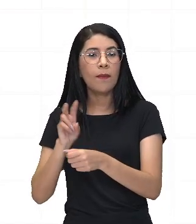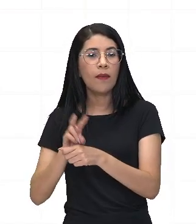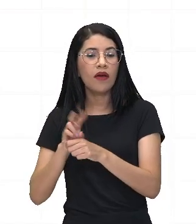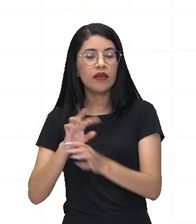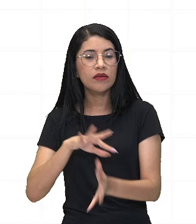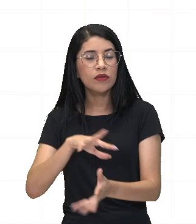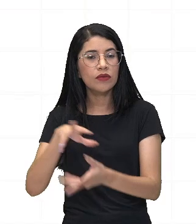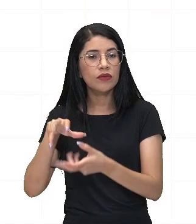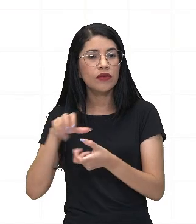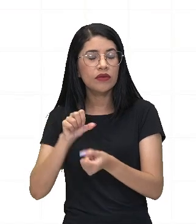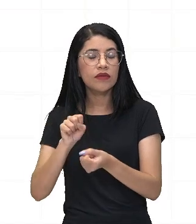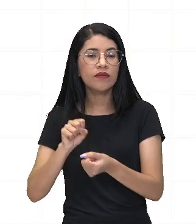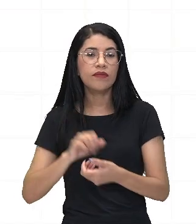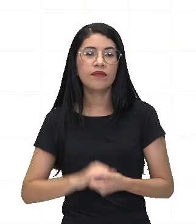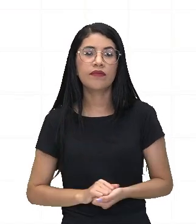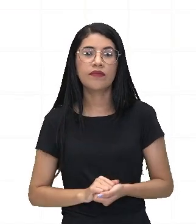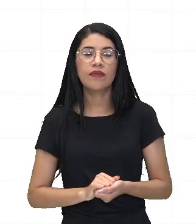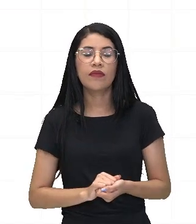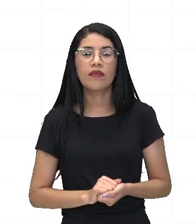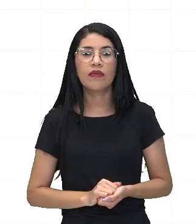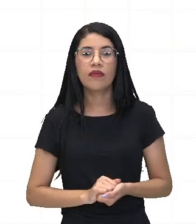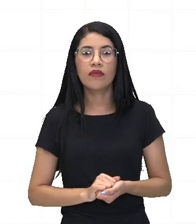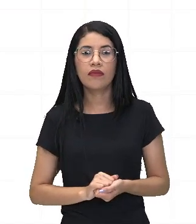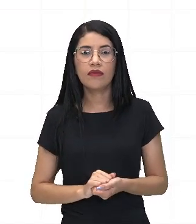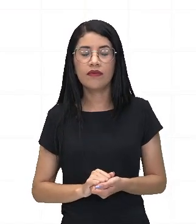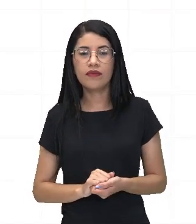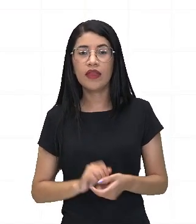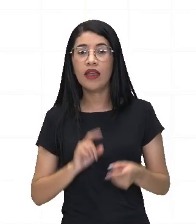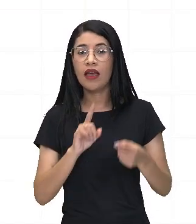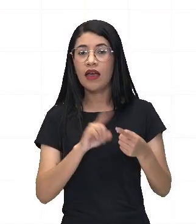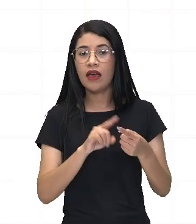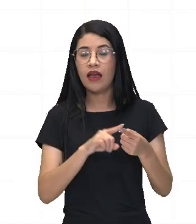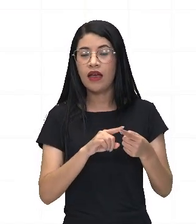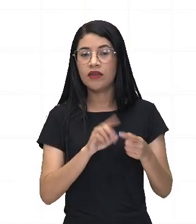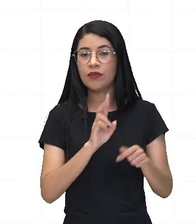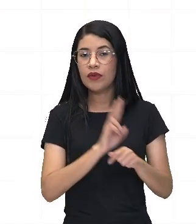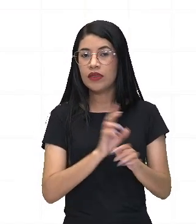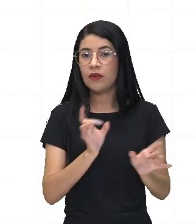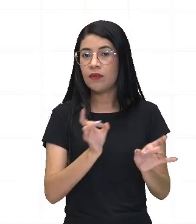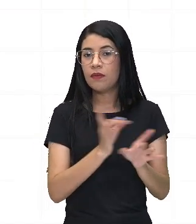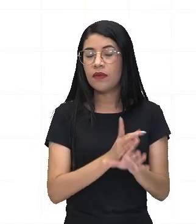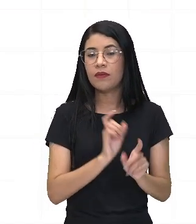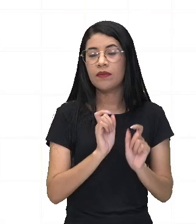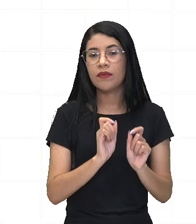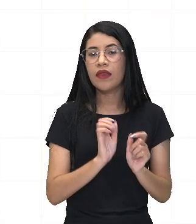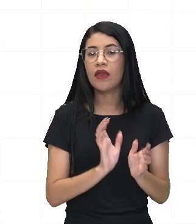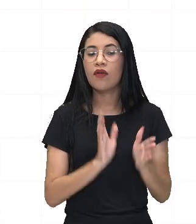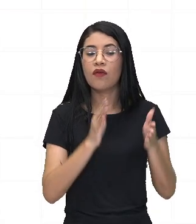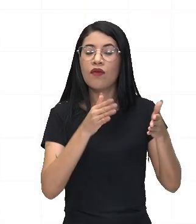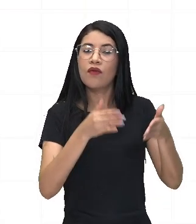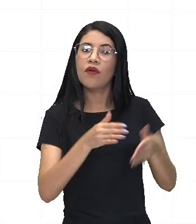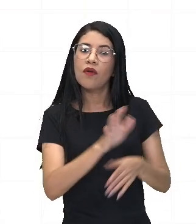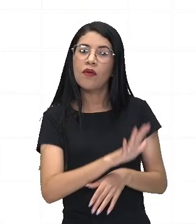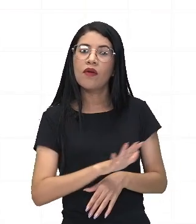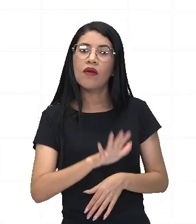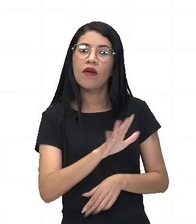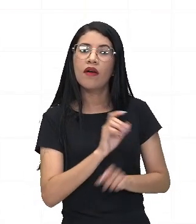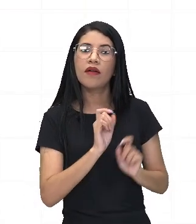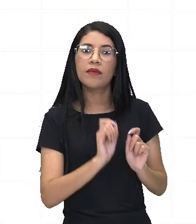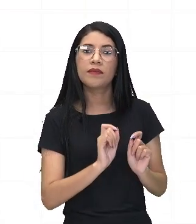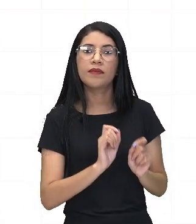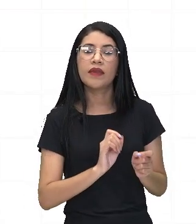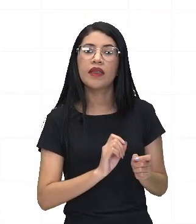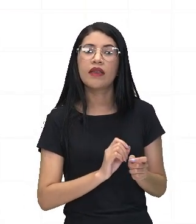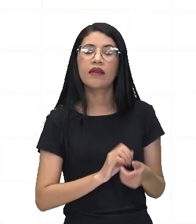sustentável. As unidades de conservação de proteção integral, elas estão mais voltadas para a questão